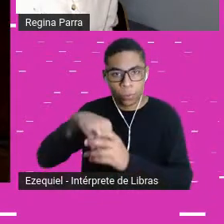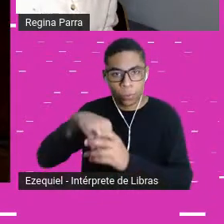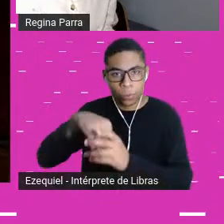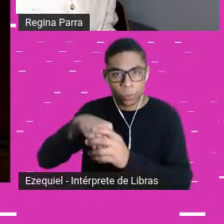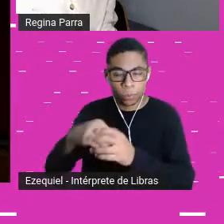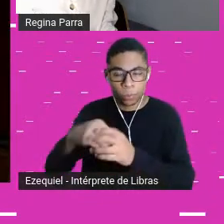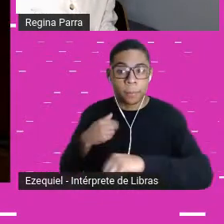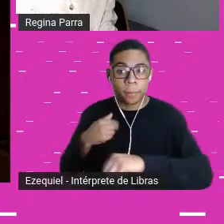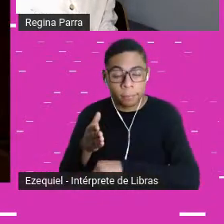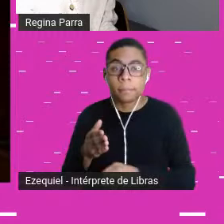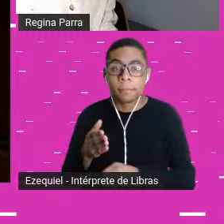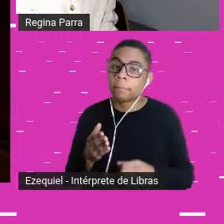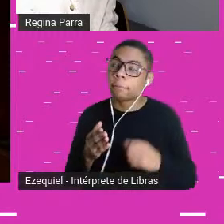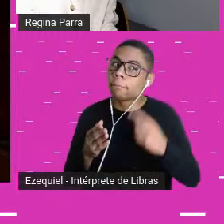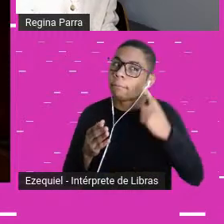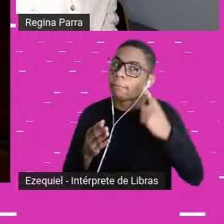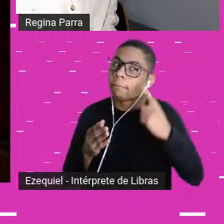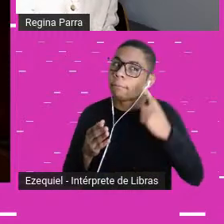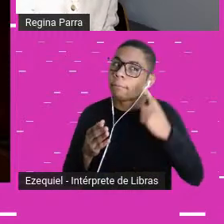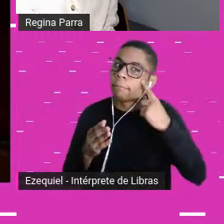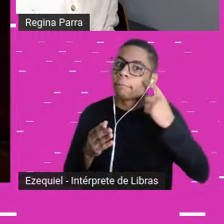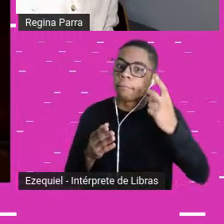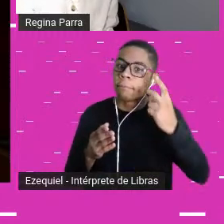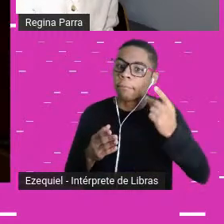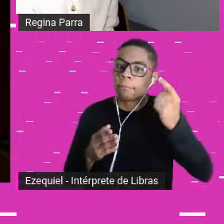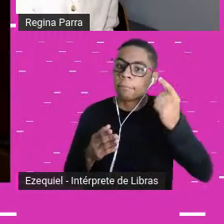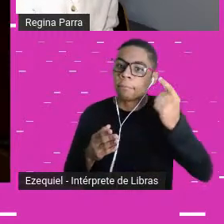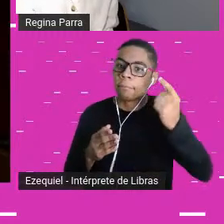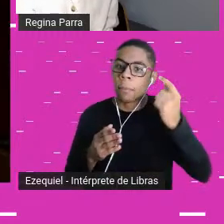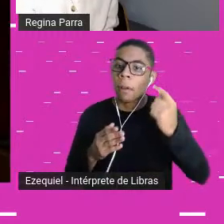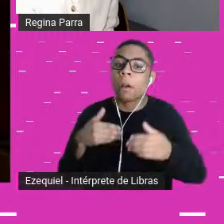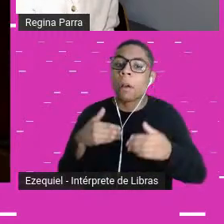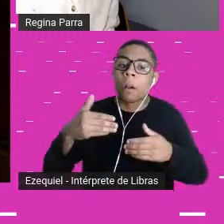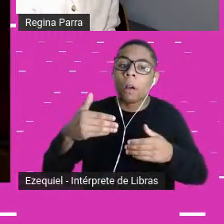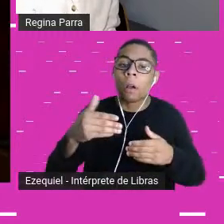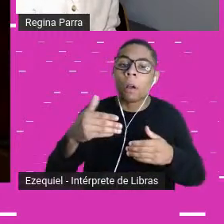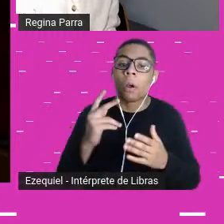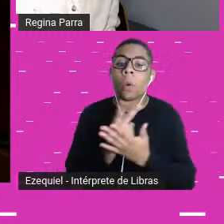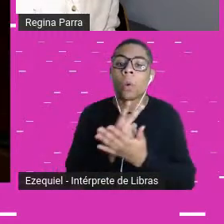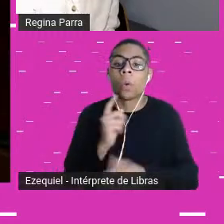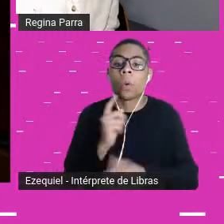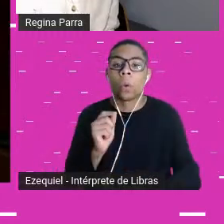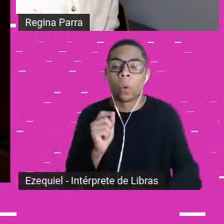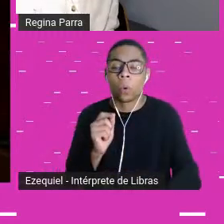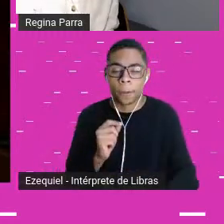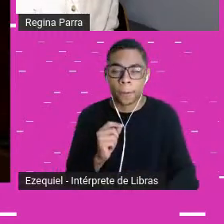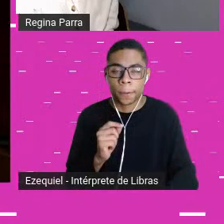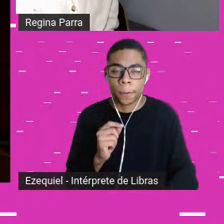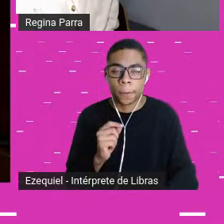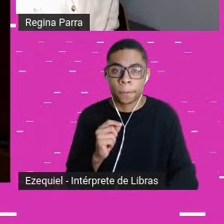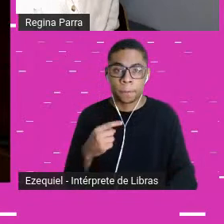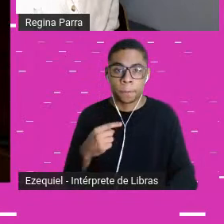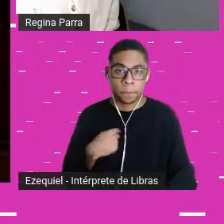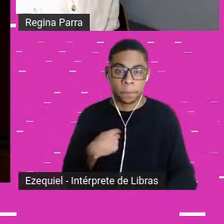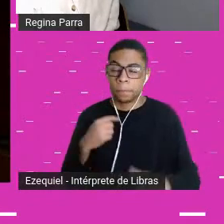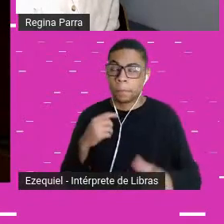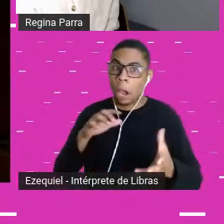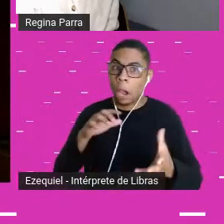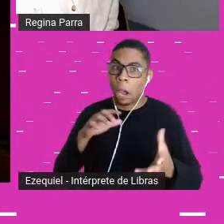Medéia rolando no Belenzinho, até que começou um alvoroço dentro do CPT. Ele começou a querer